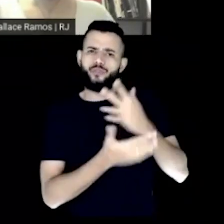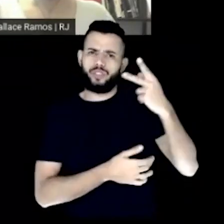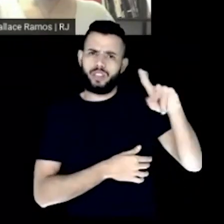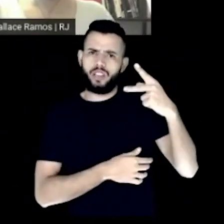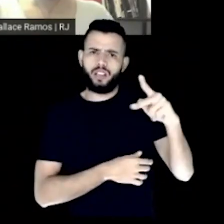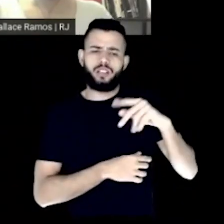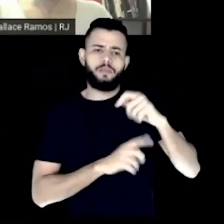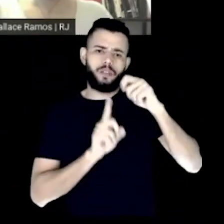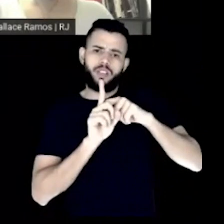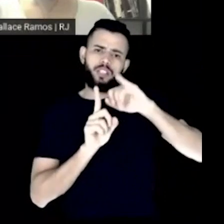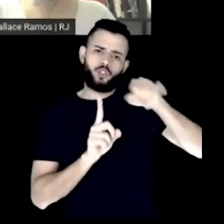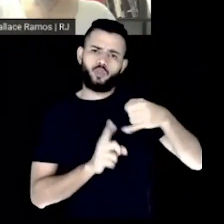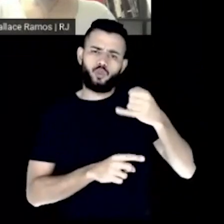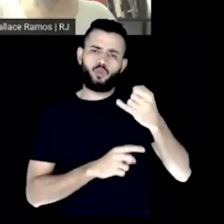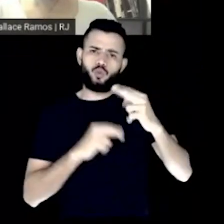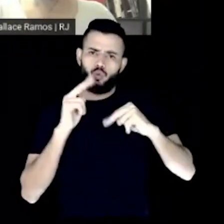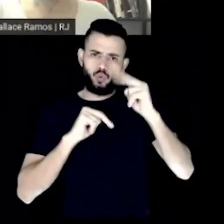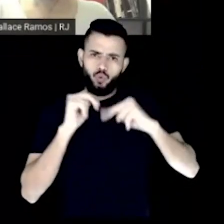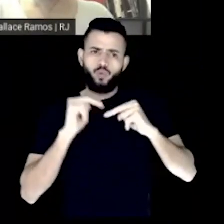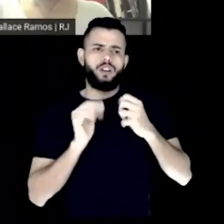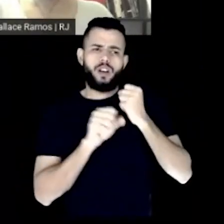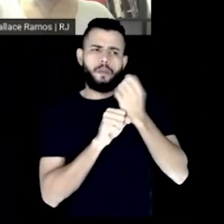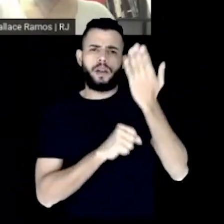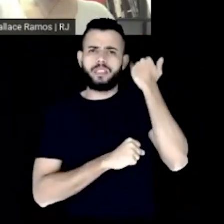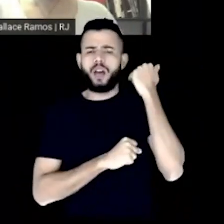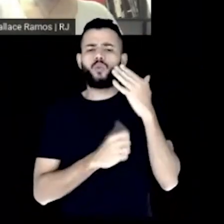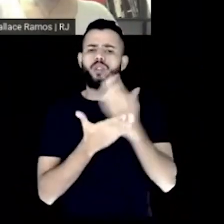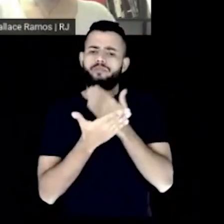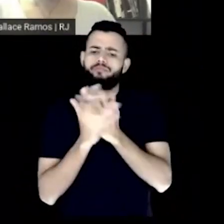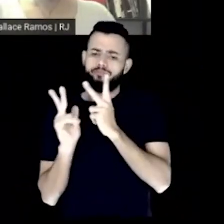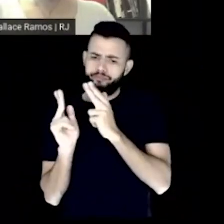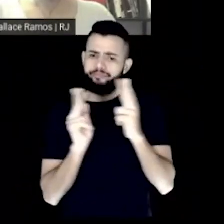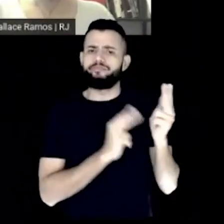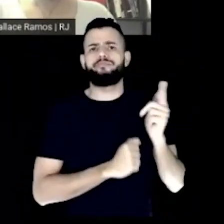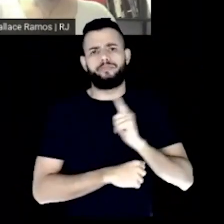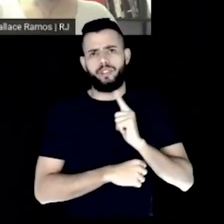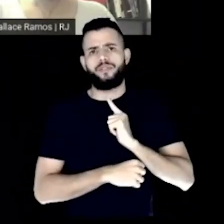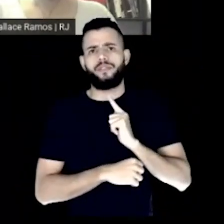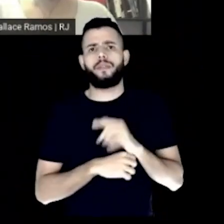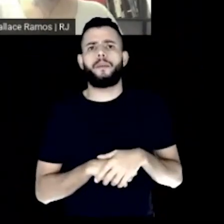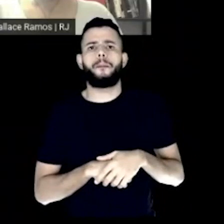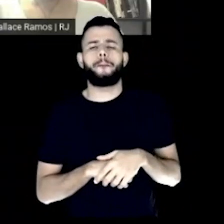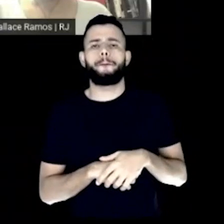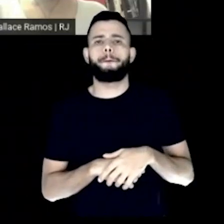mexeu nesse livro desde junho do ano passado. Esse livro passou por edições e tudo mais.